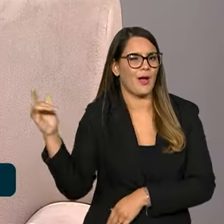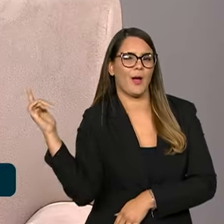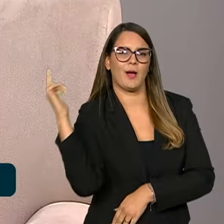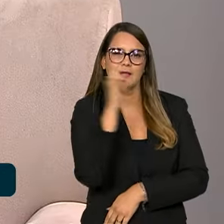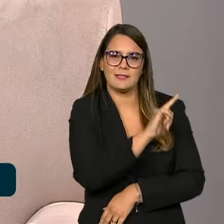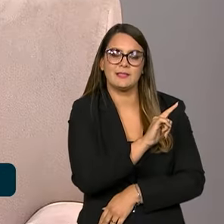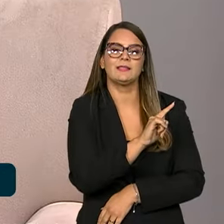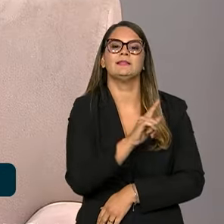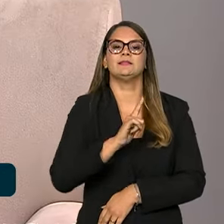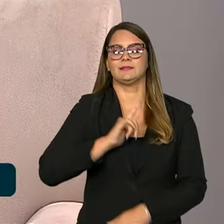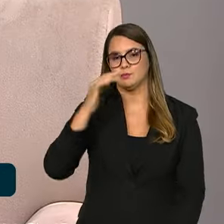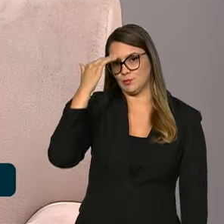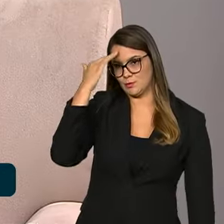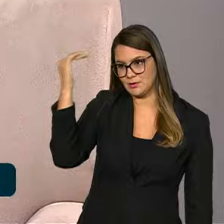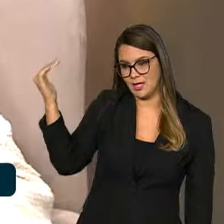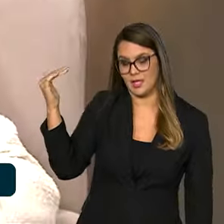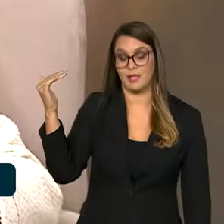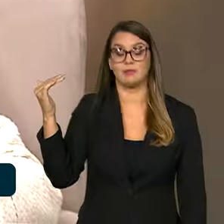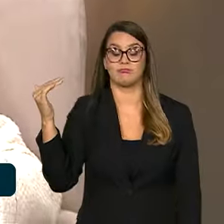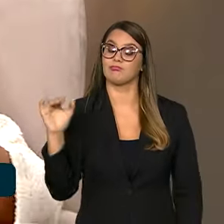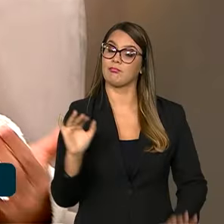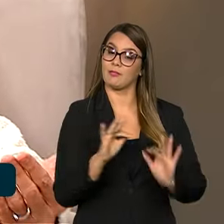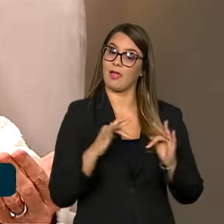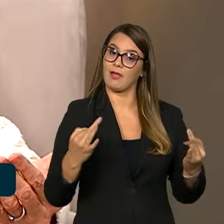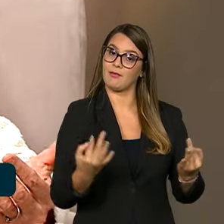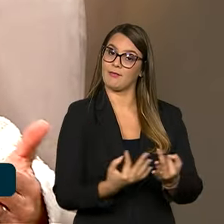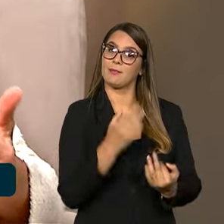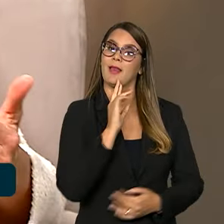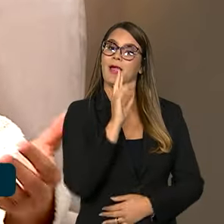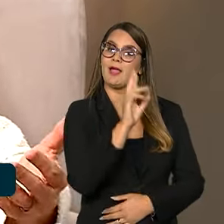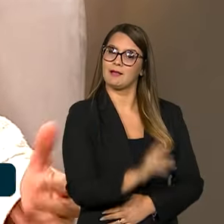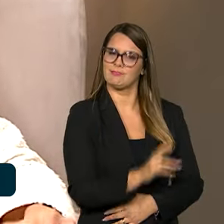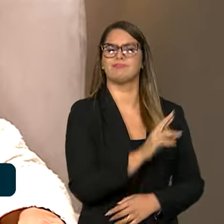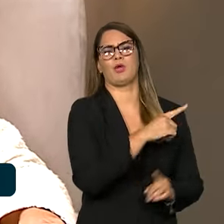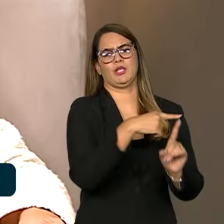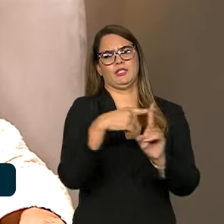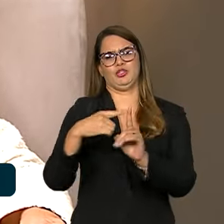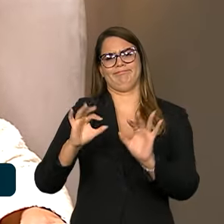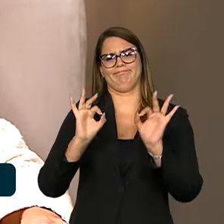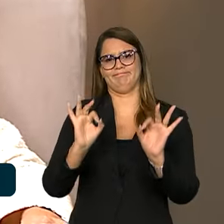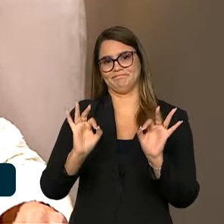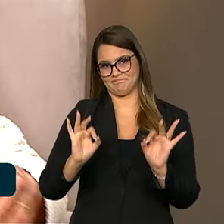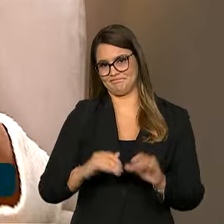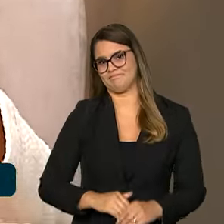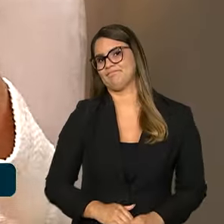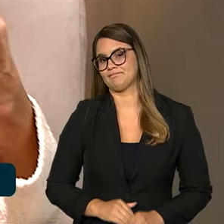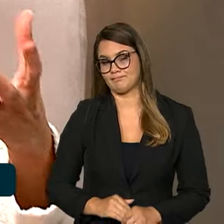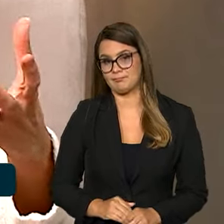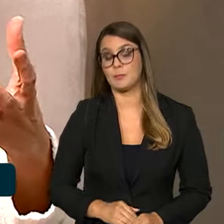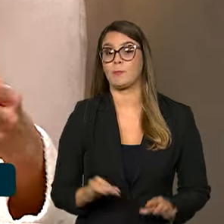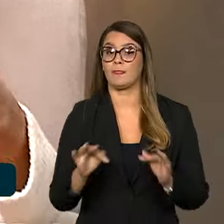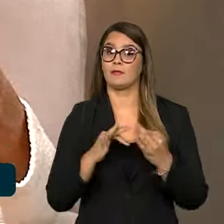eh ter sucesso ou ela as famílias reagem a isso de forma muito positiva sabe as famílias